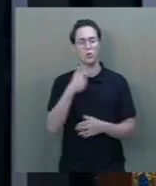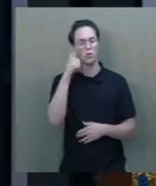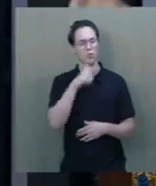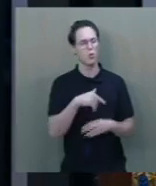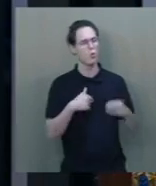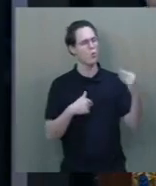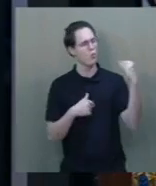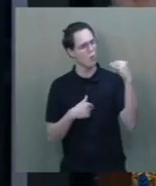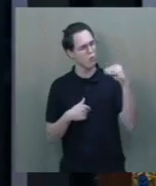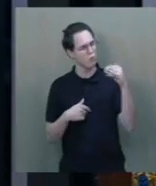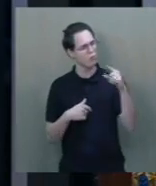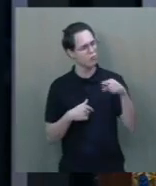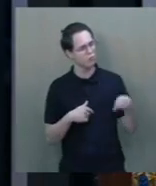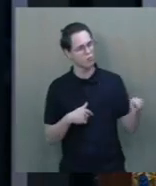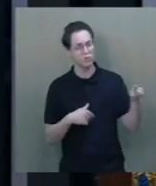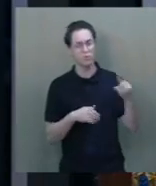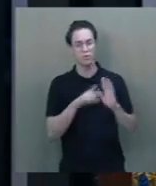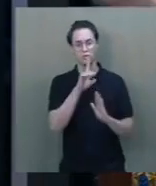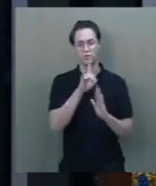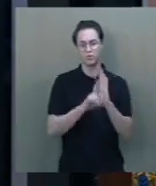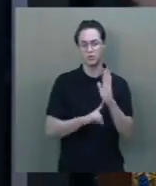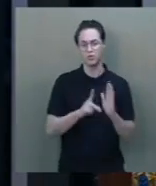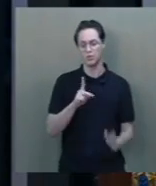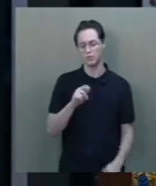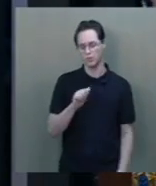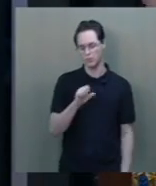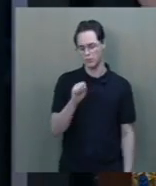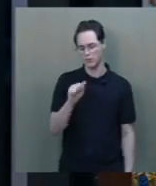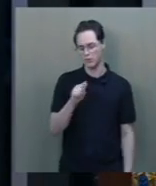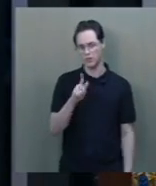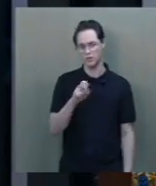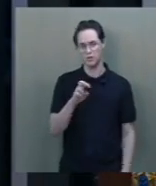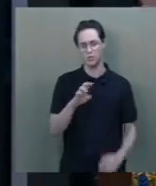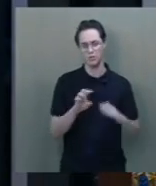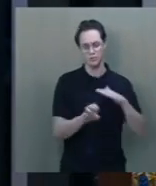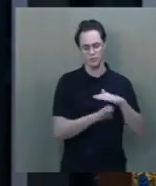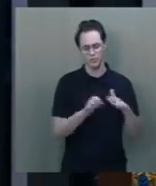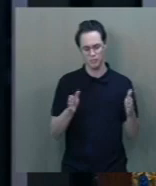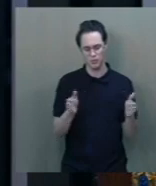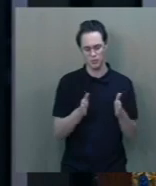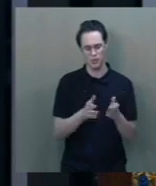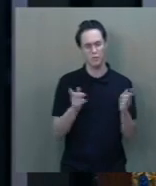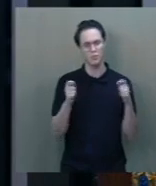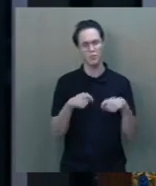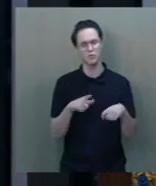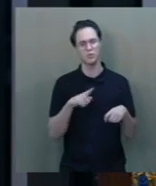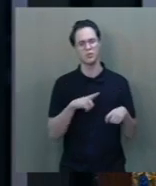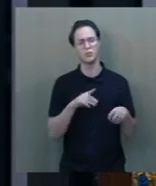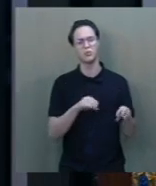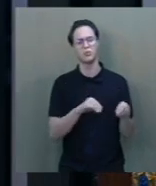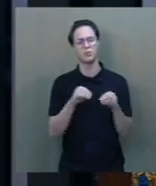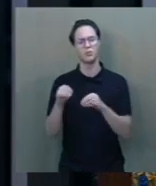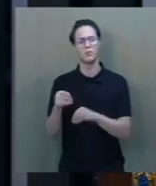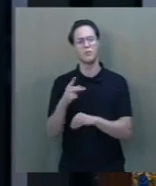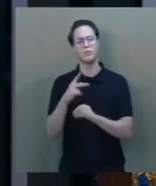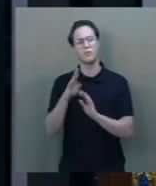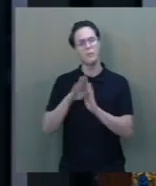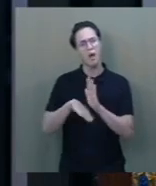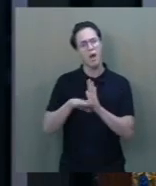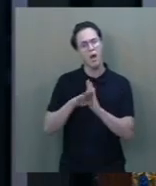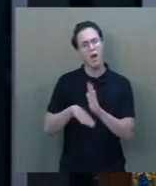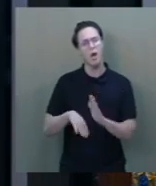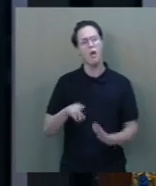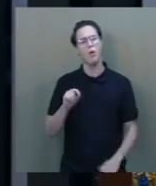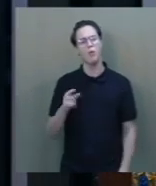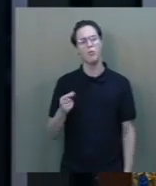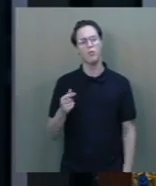pares sobre o direito de passagem das empresas menores que possam ser viabilizadas e baratear o custo